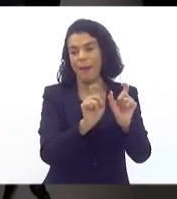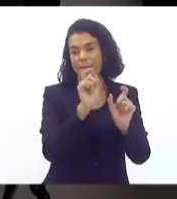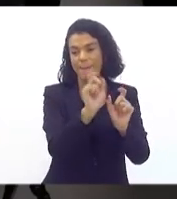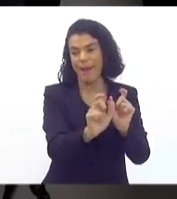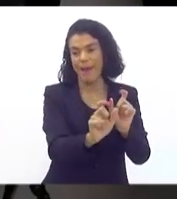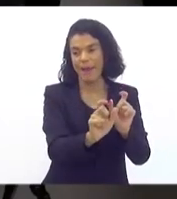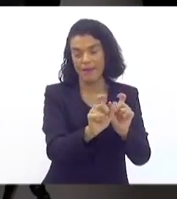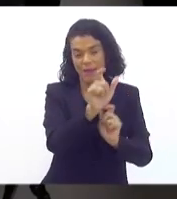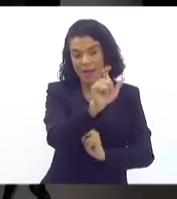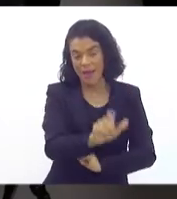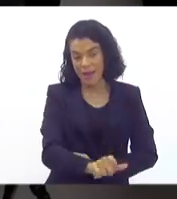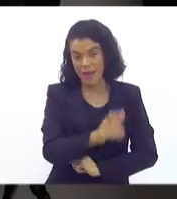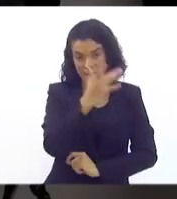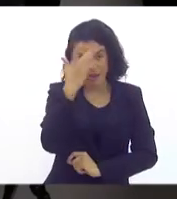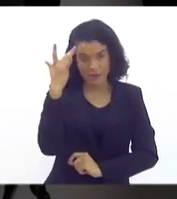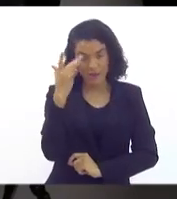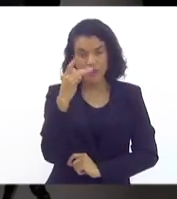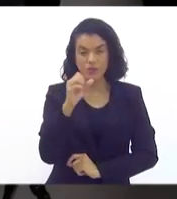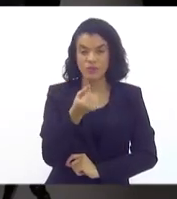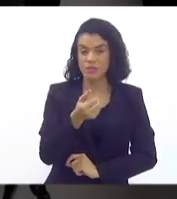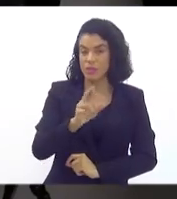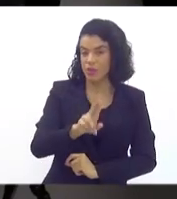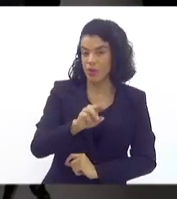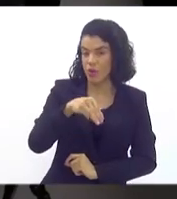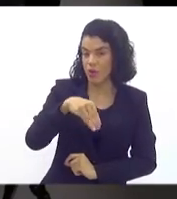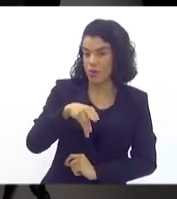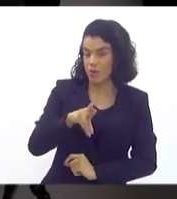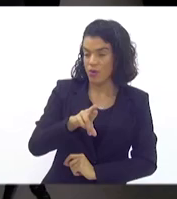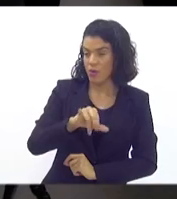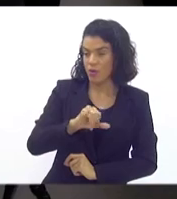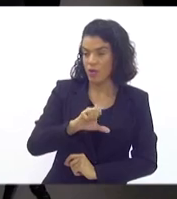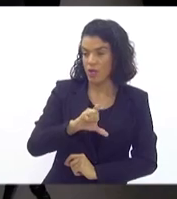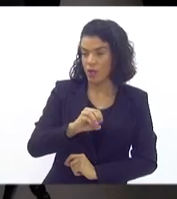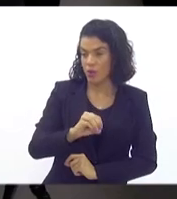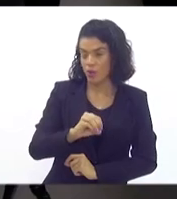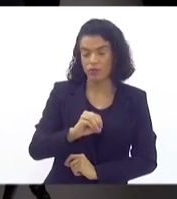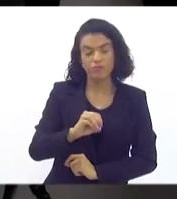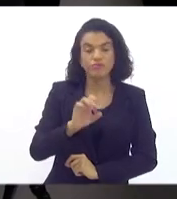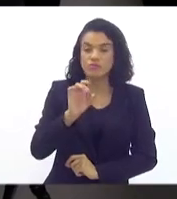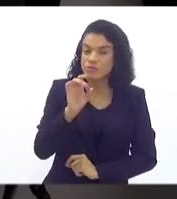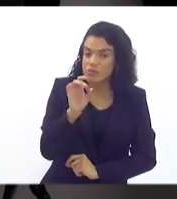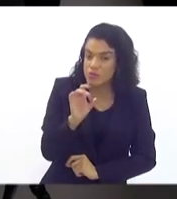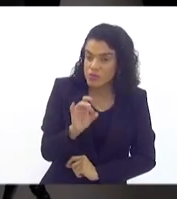pessoa do seu Murilo Leal foi só uma